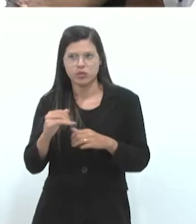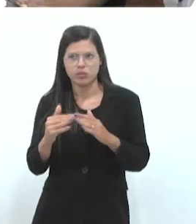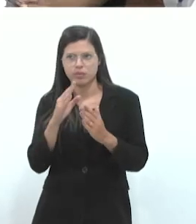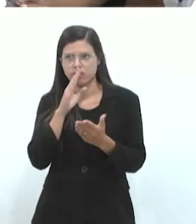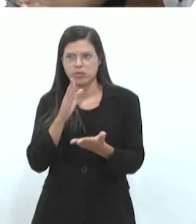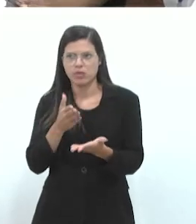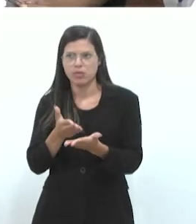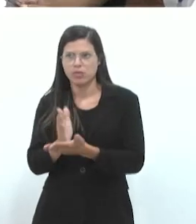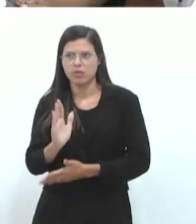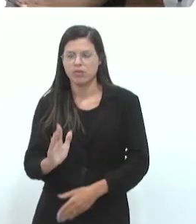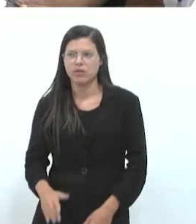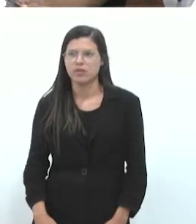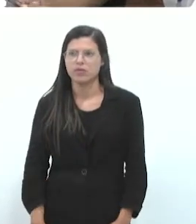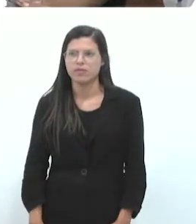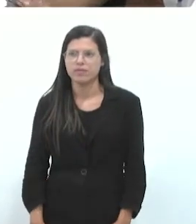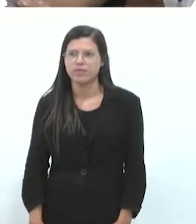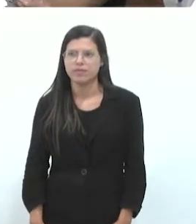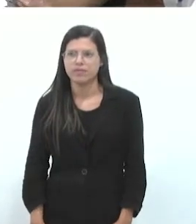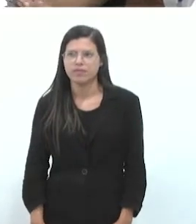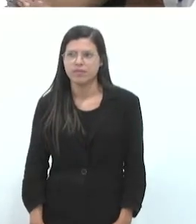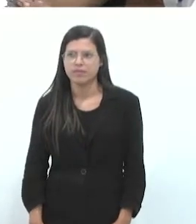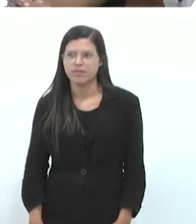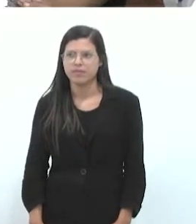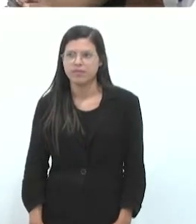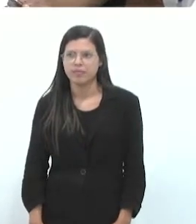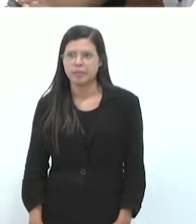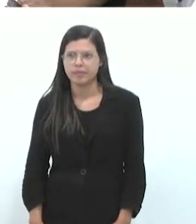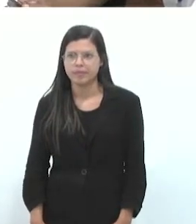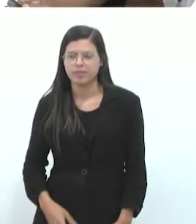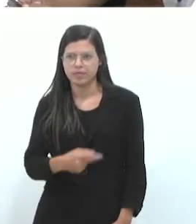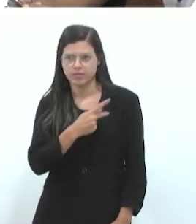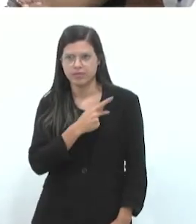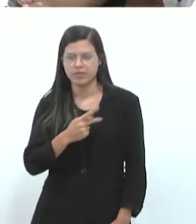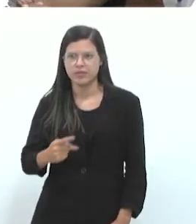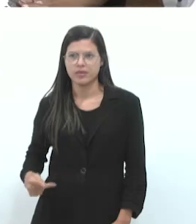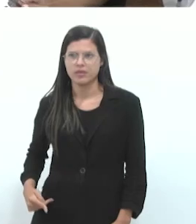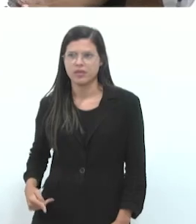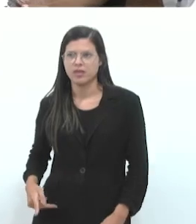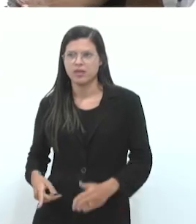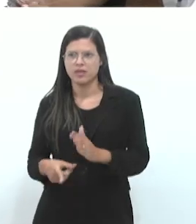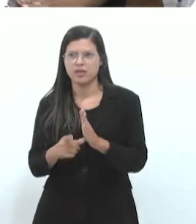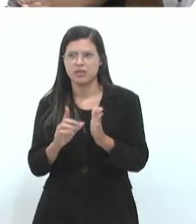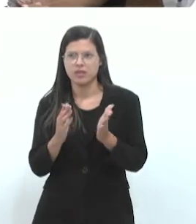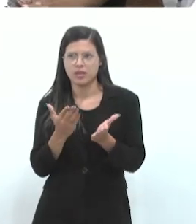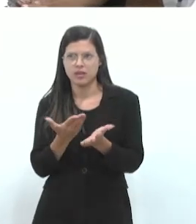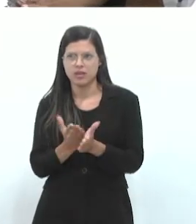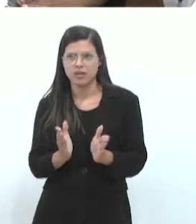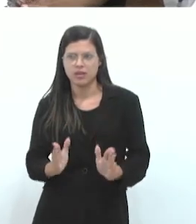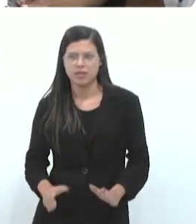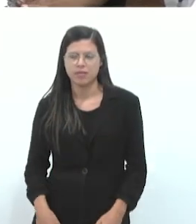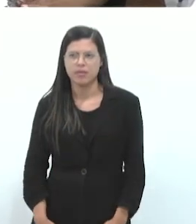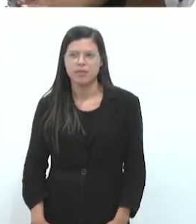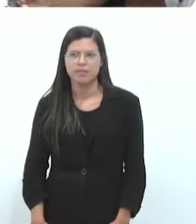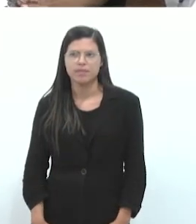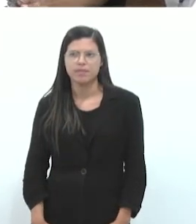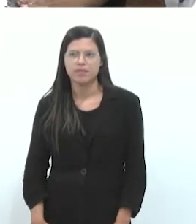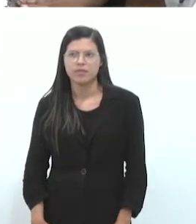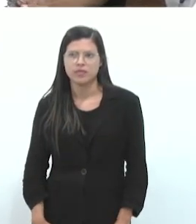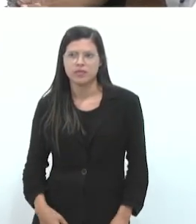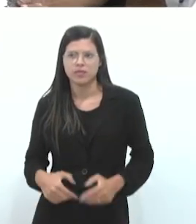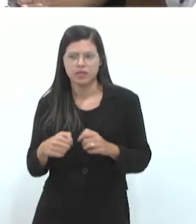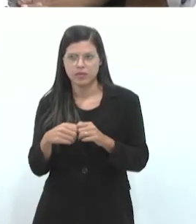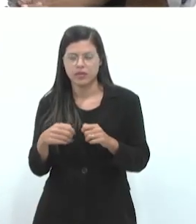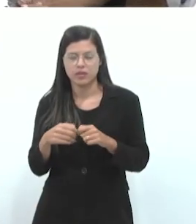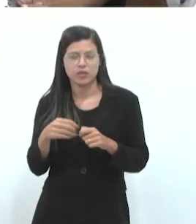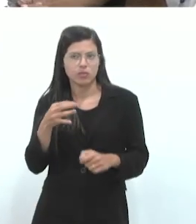aprovado. Bem, Olha, a gente tem que prevenir. Presidente, antes de eu acabar, se eu posso lógico. fazer uma